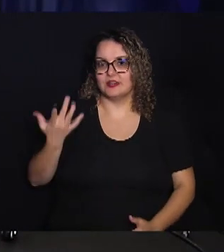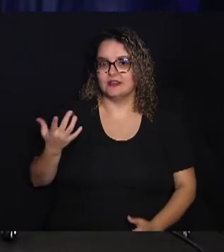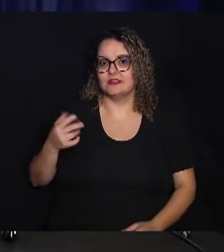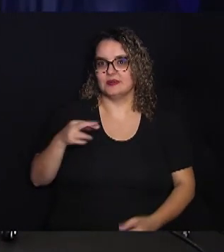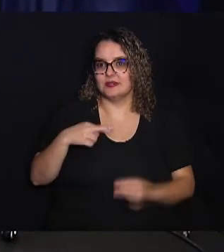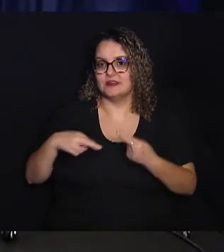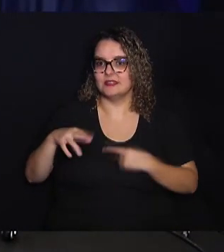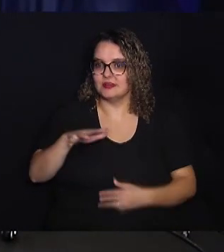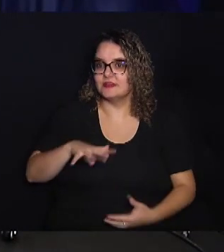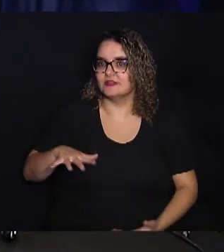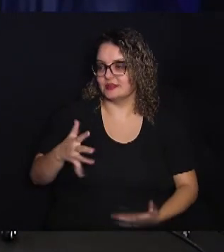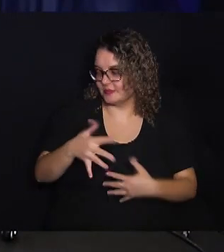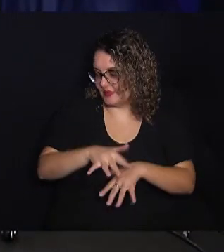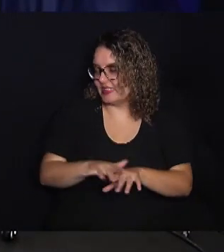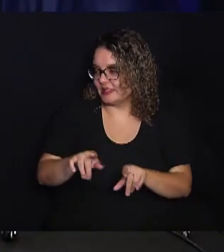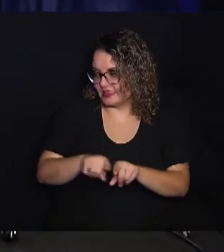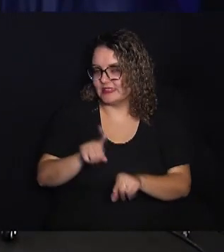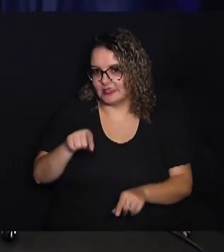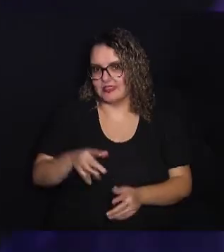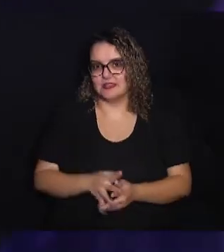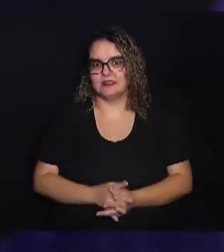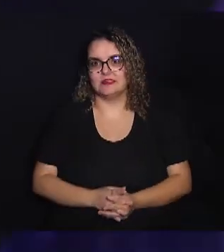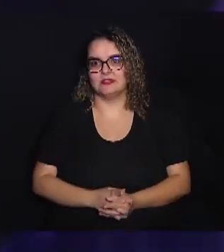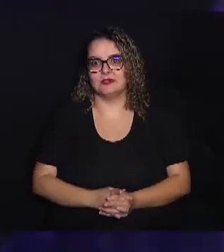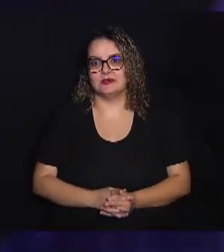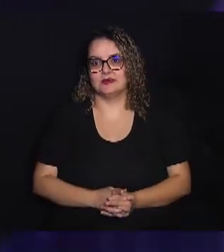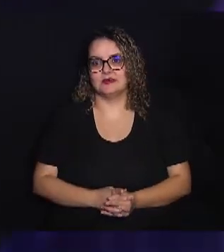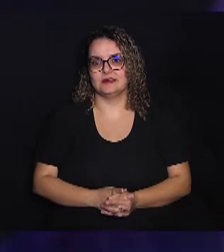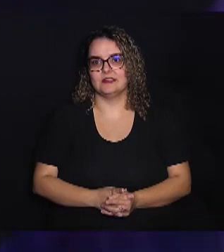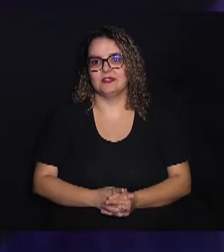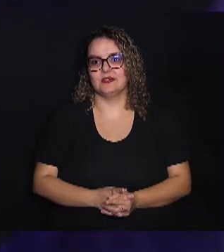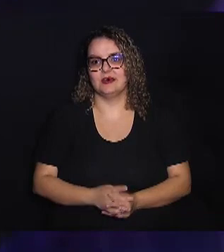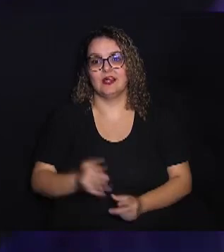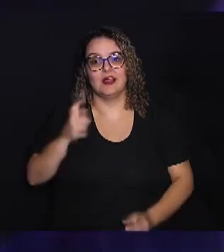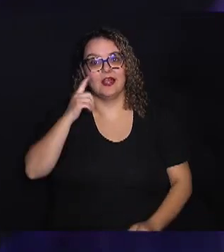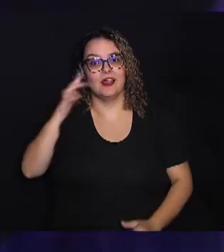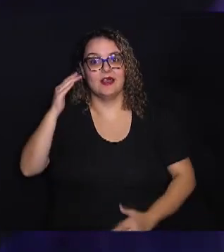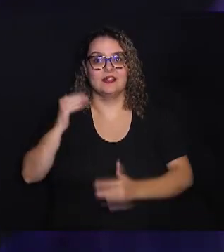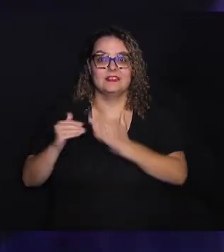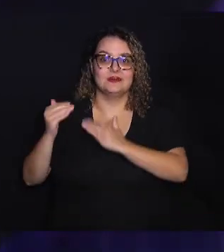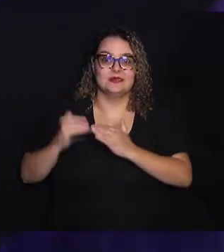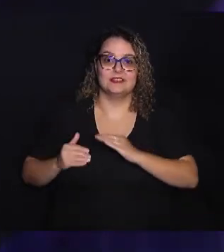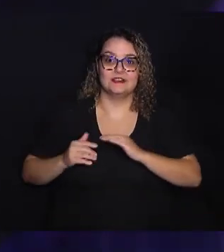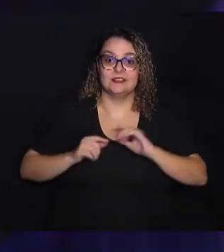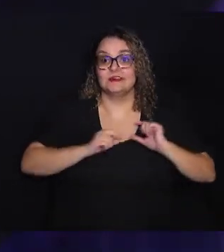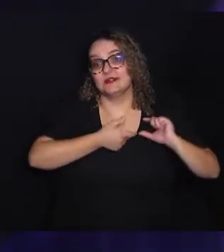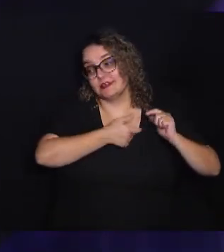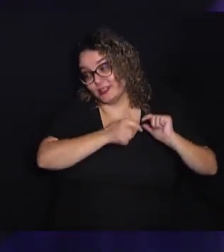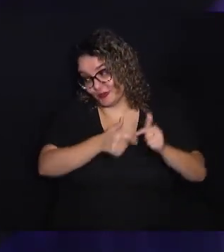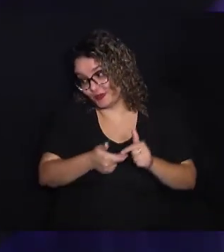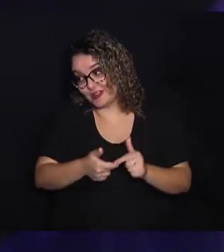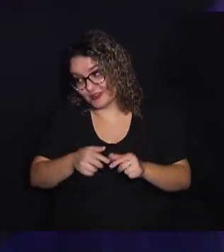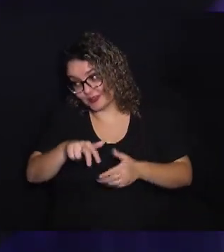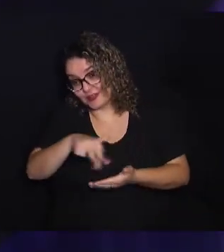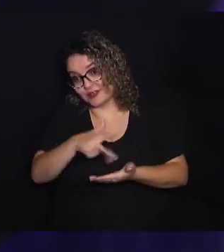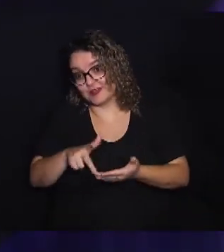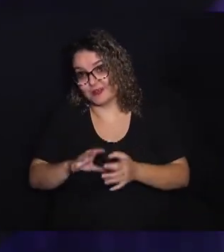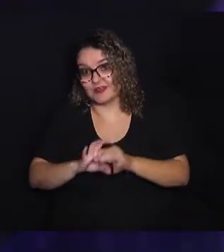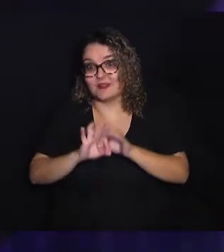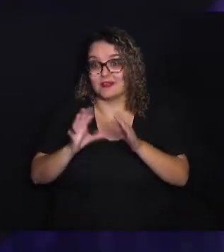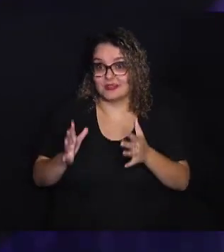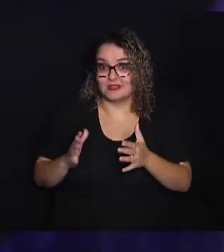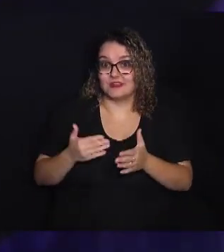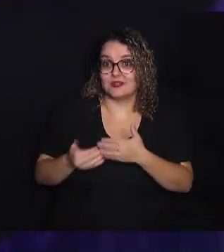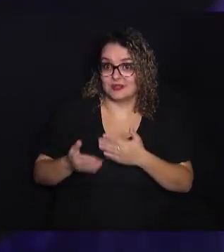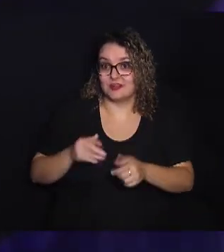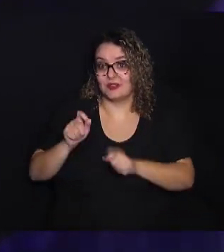campo da inclusão também, né? Tem que desconstruir o conceito da dança convencional para depois permitir, né, que qualquer